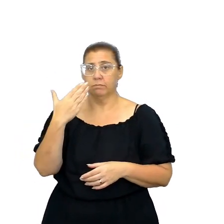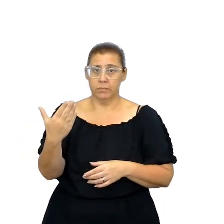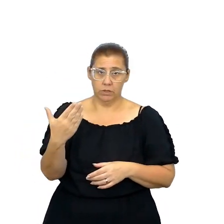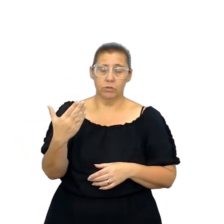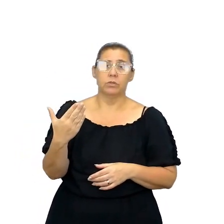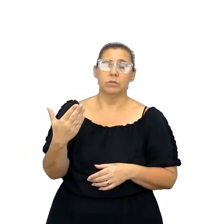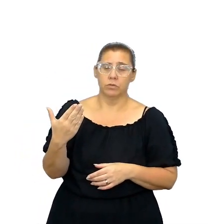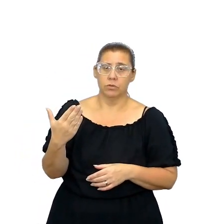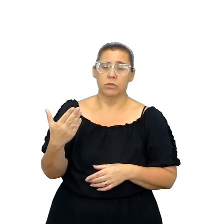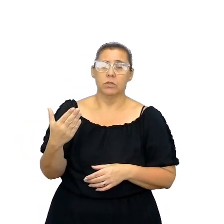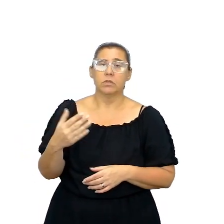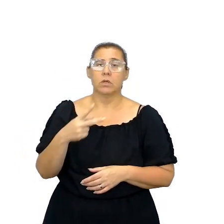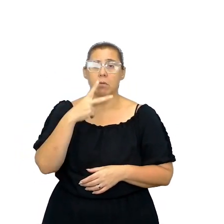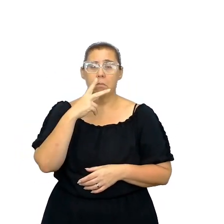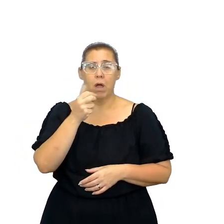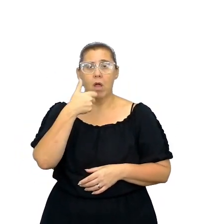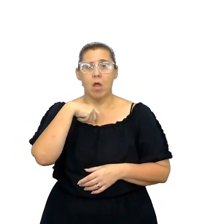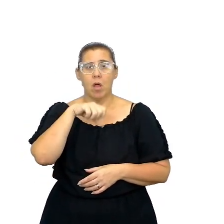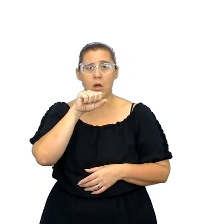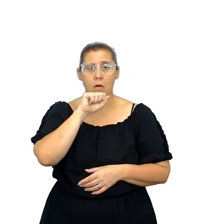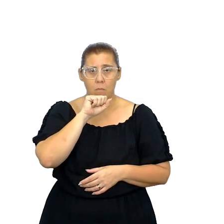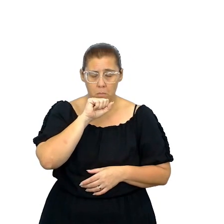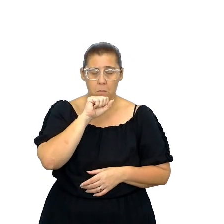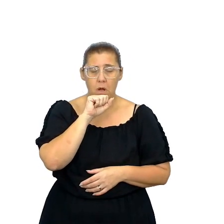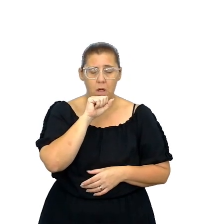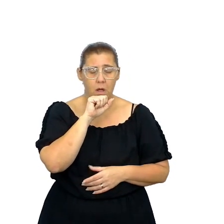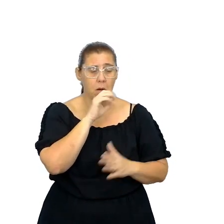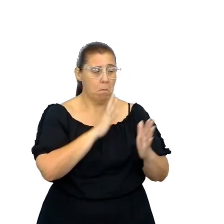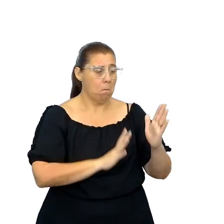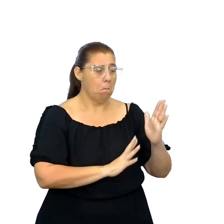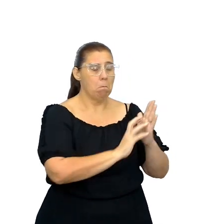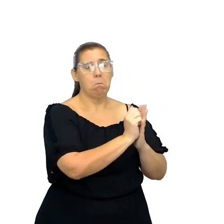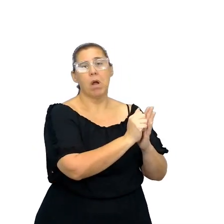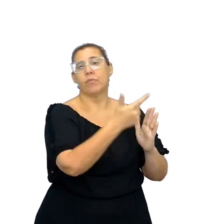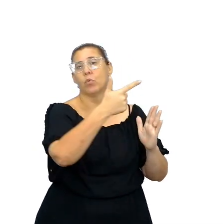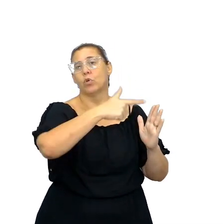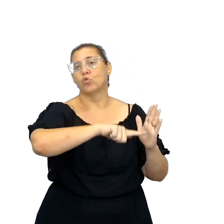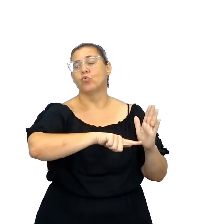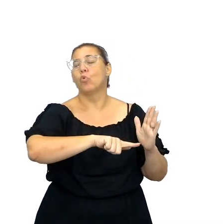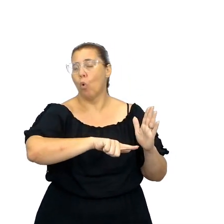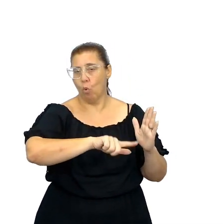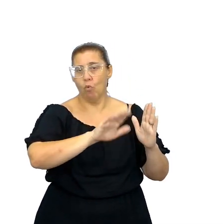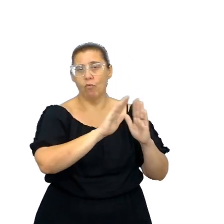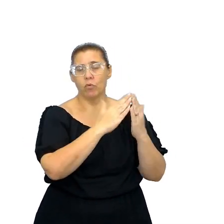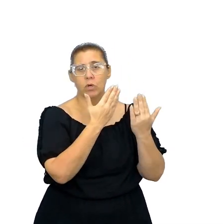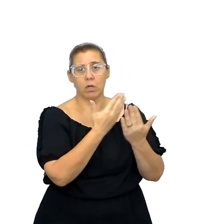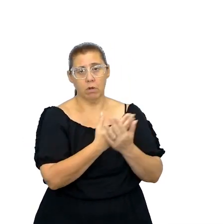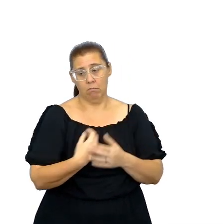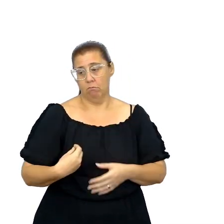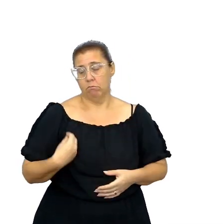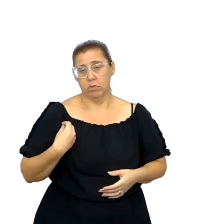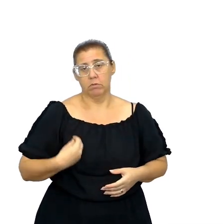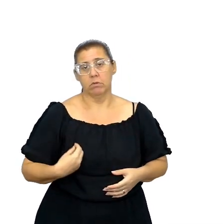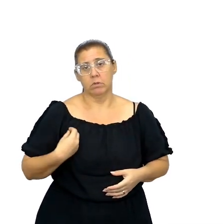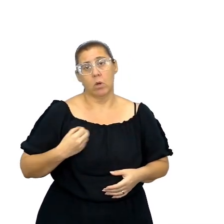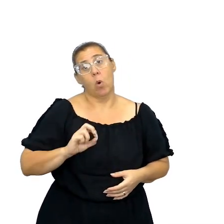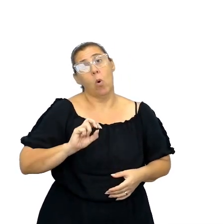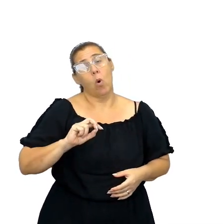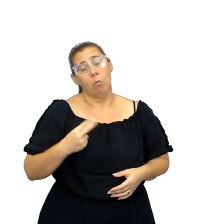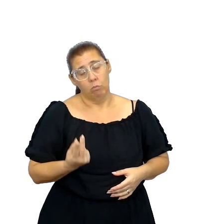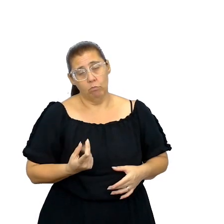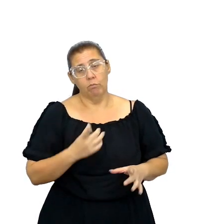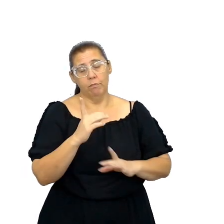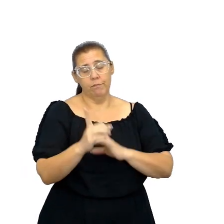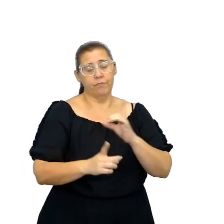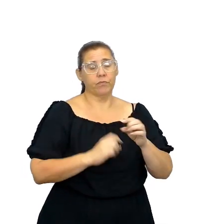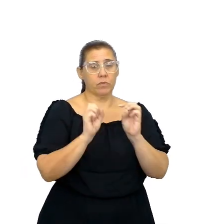solicitação para que os pais façam a renovação de matrícula escolar de seus filhos presencialmente ou por meio digital